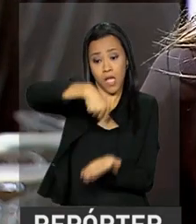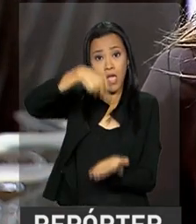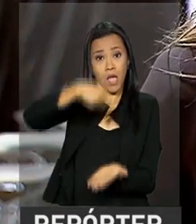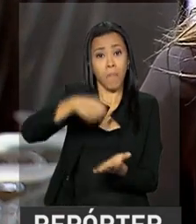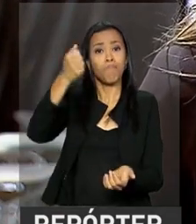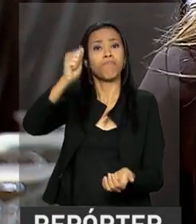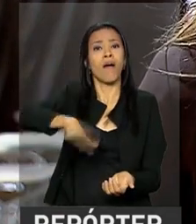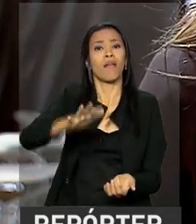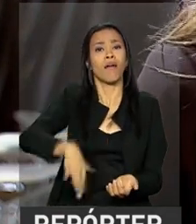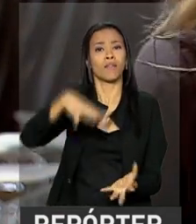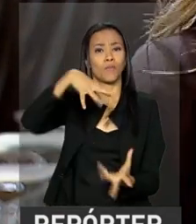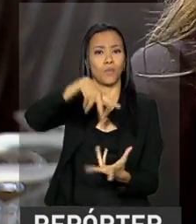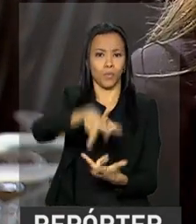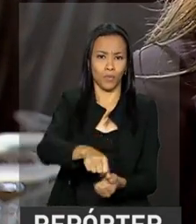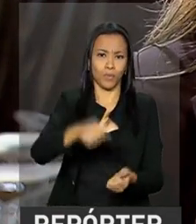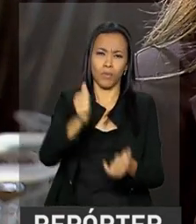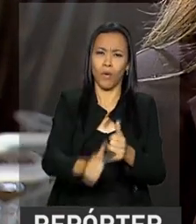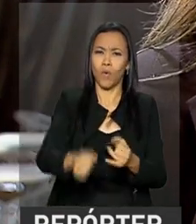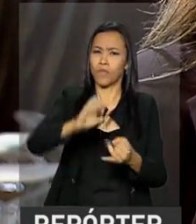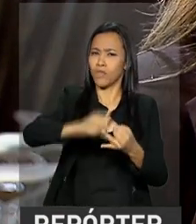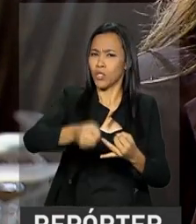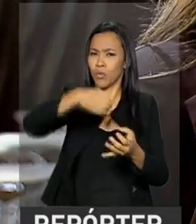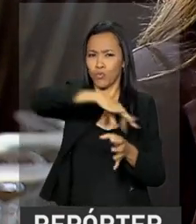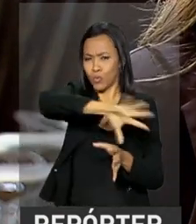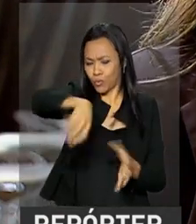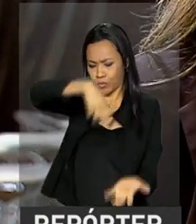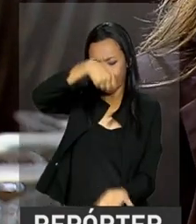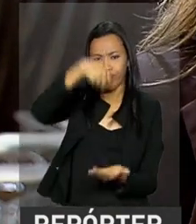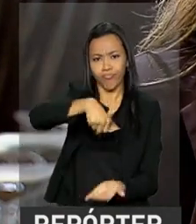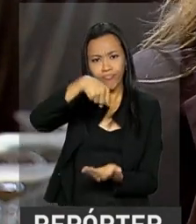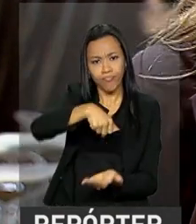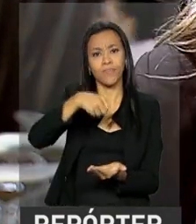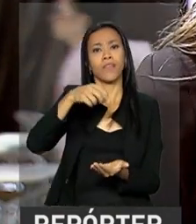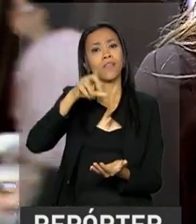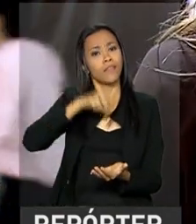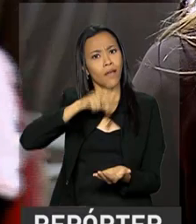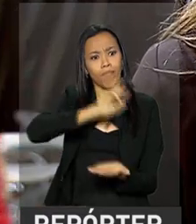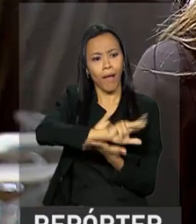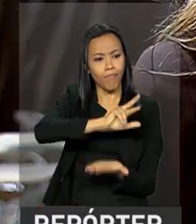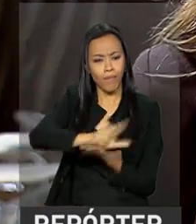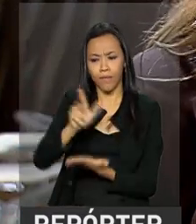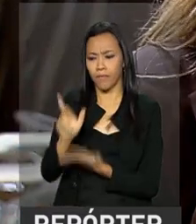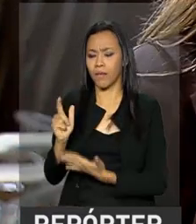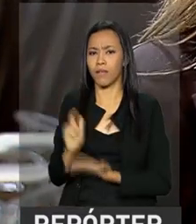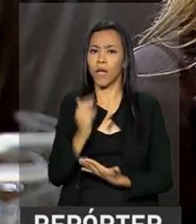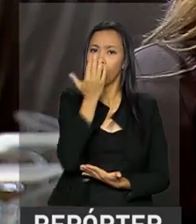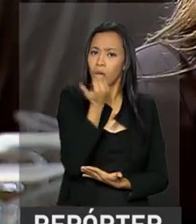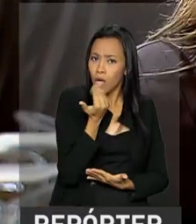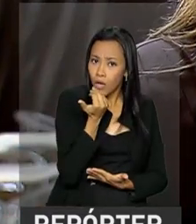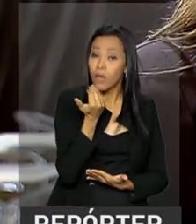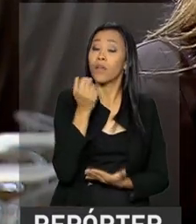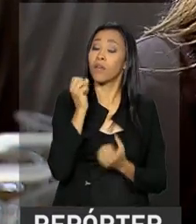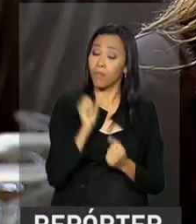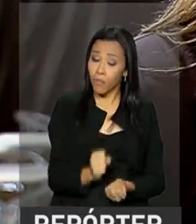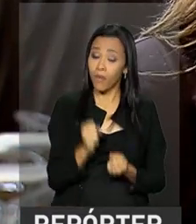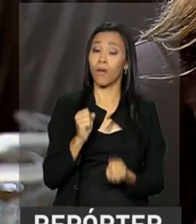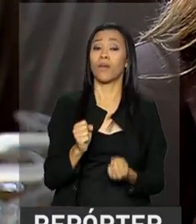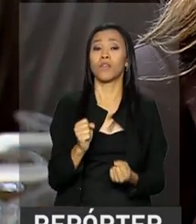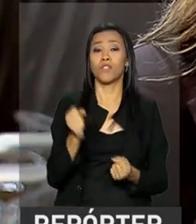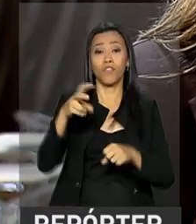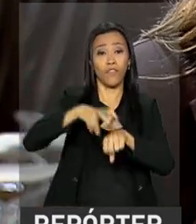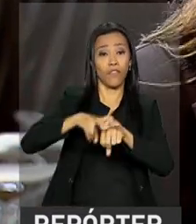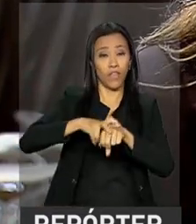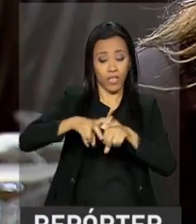mais baratas do mundo além disso a população conta com uma diversidade de alimentos e pode consumir